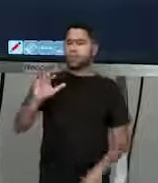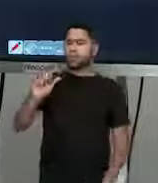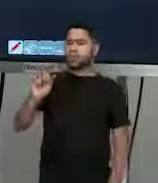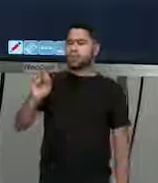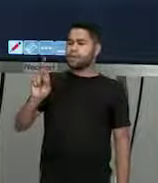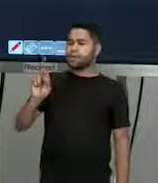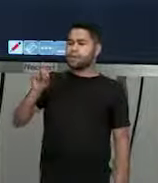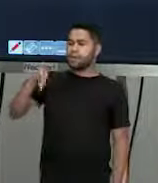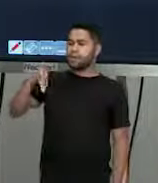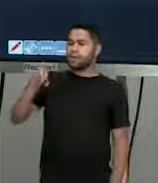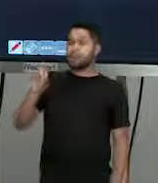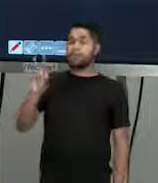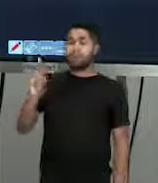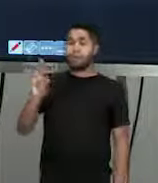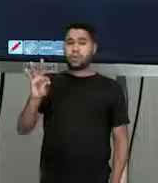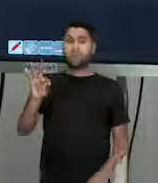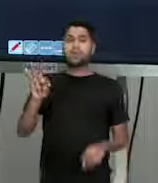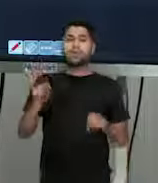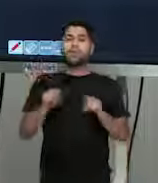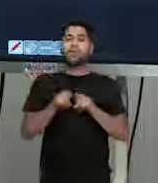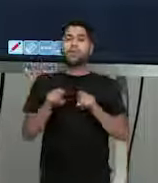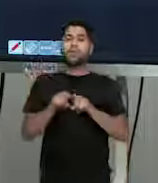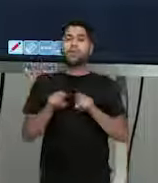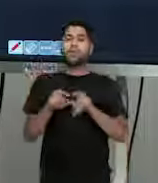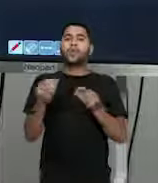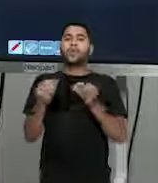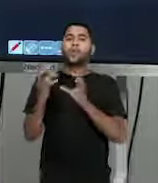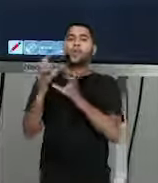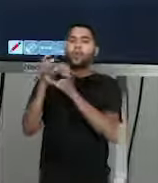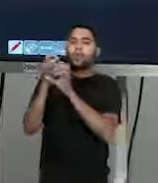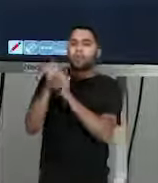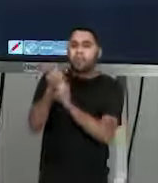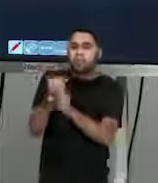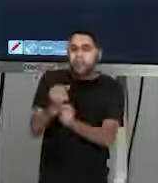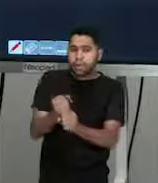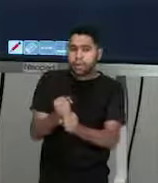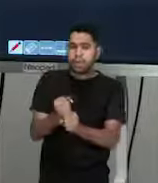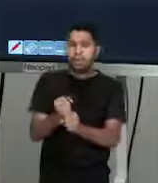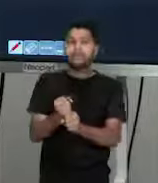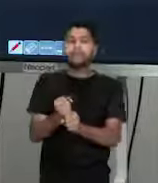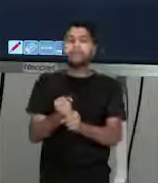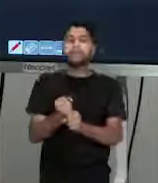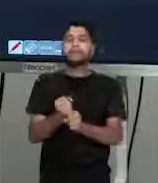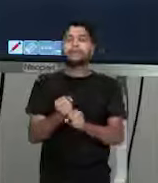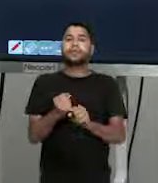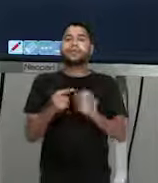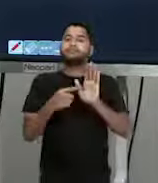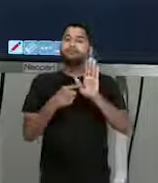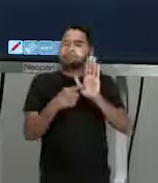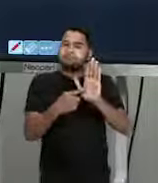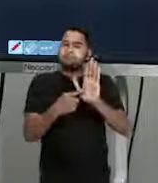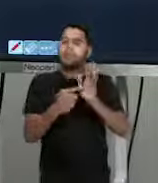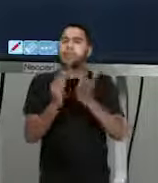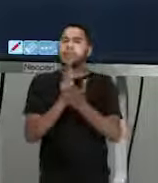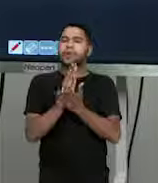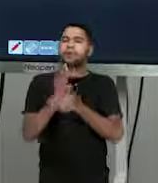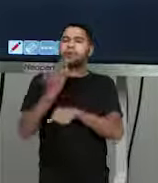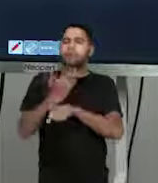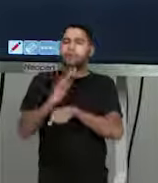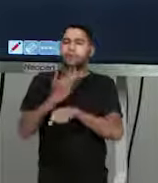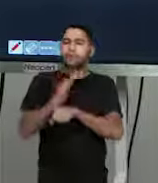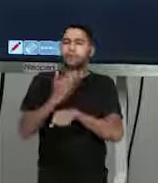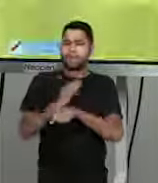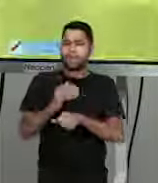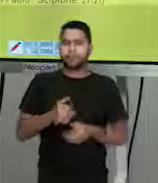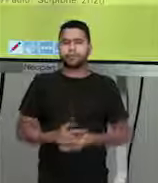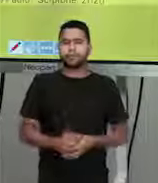como calcular o rendimento de uma máquina de Carnot e fizemos alguns exercícios de